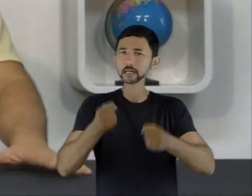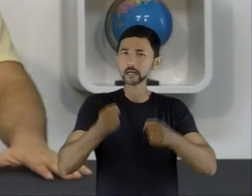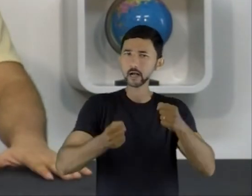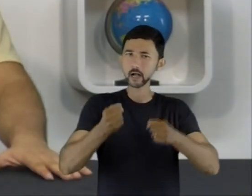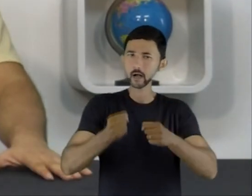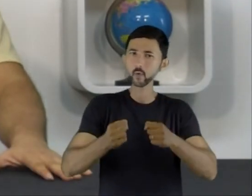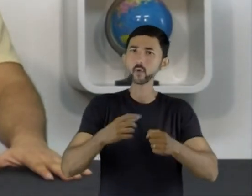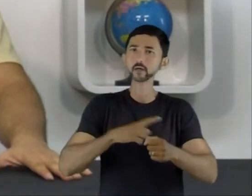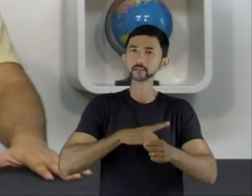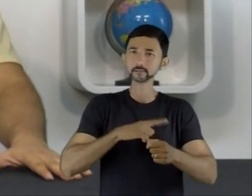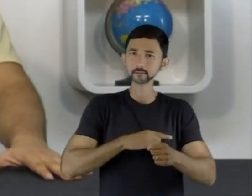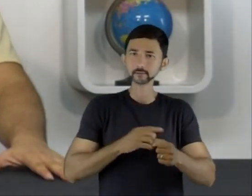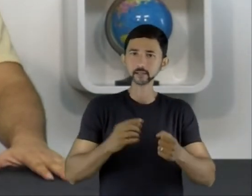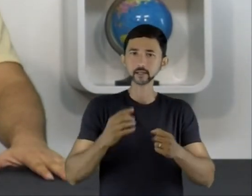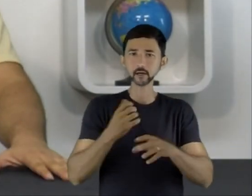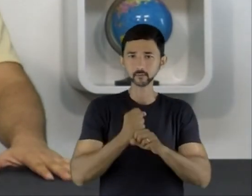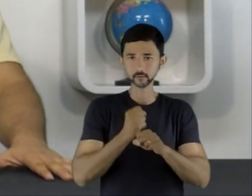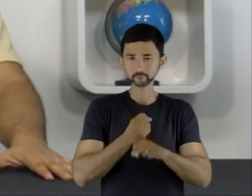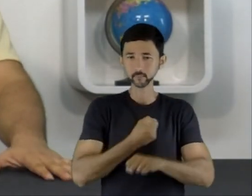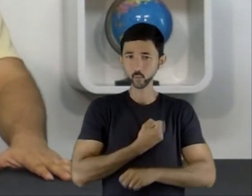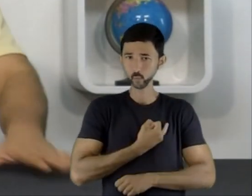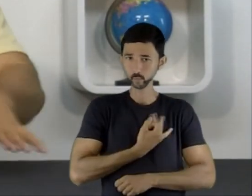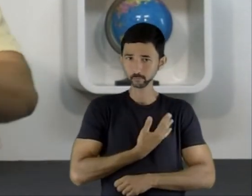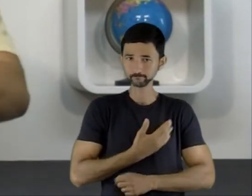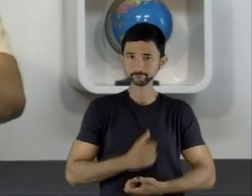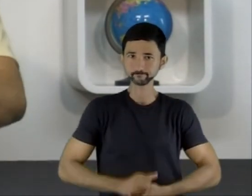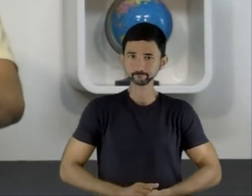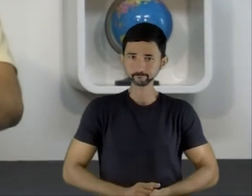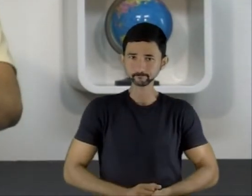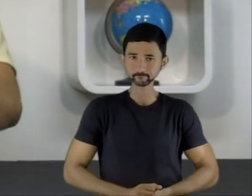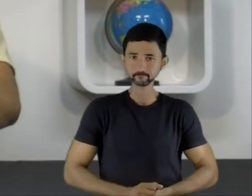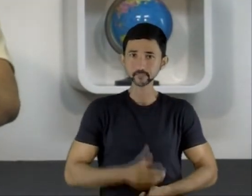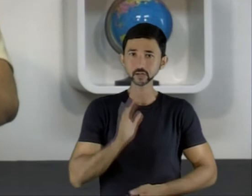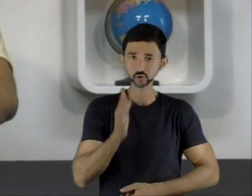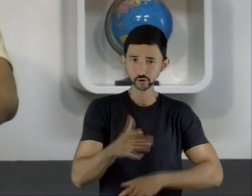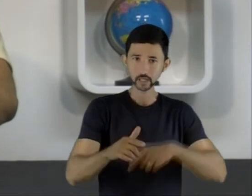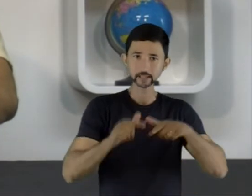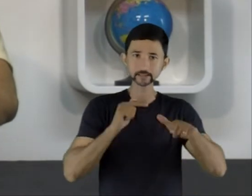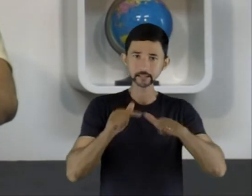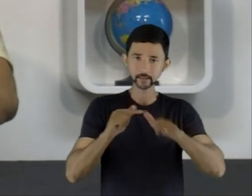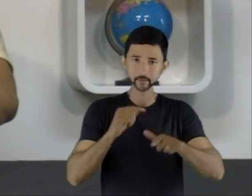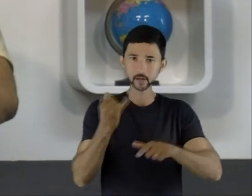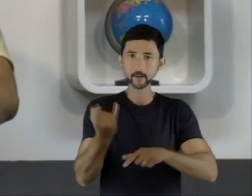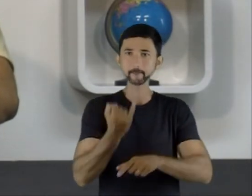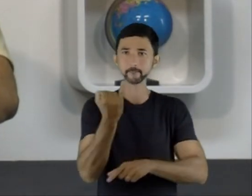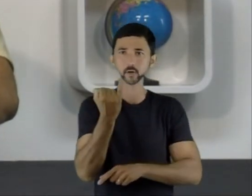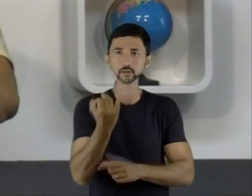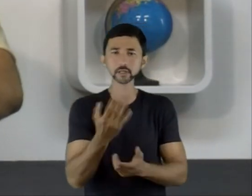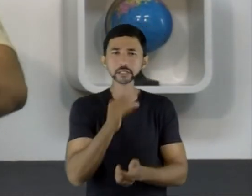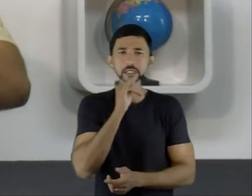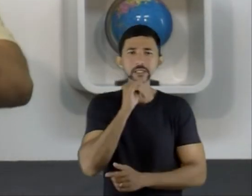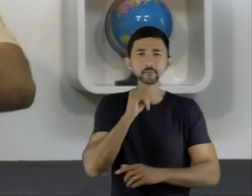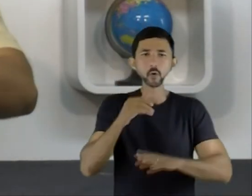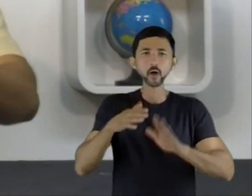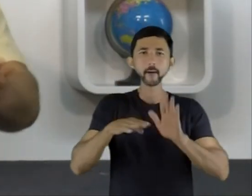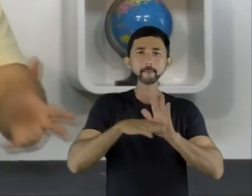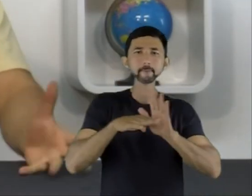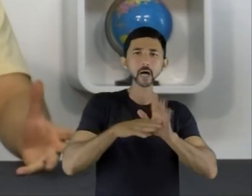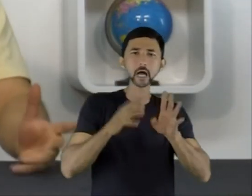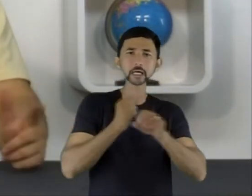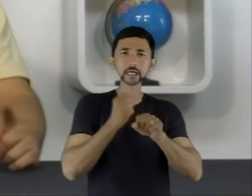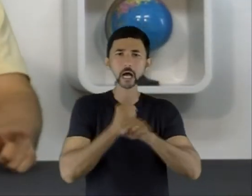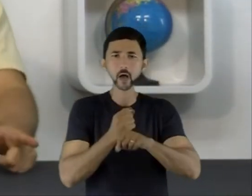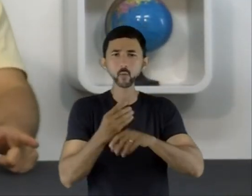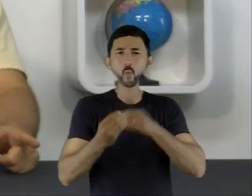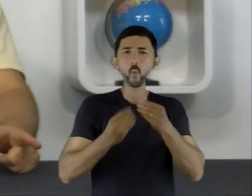você tem esse valor, certo? Então, a gente já trabalhou a importância da média e como